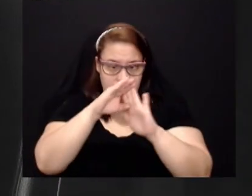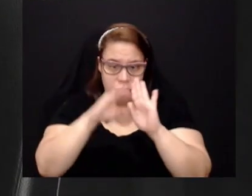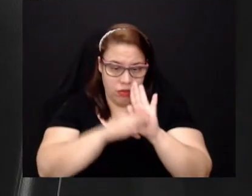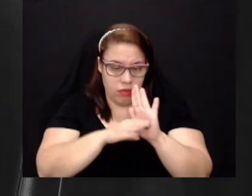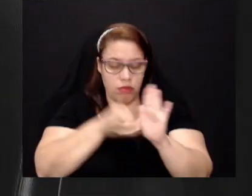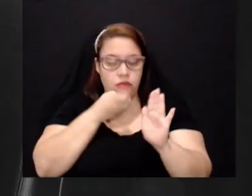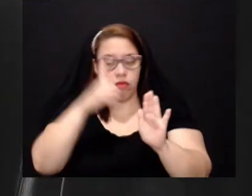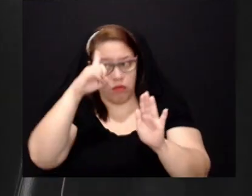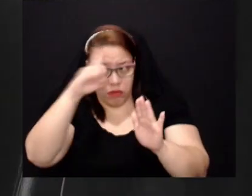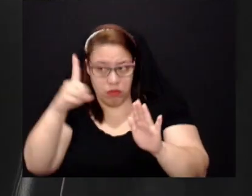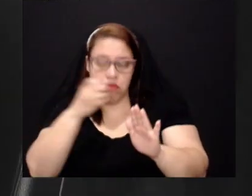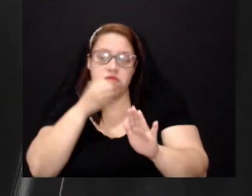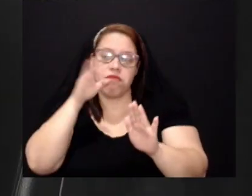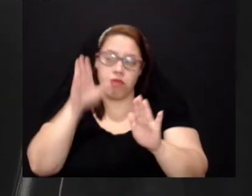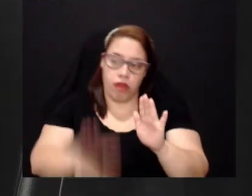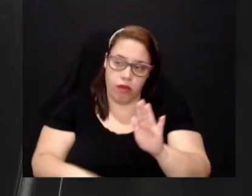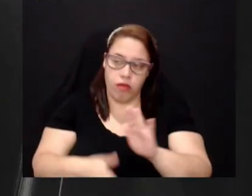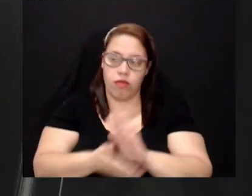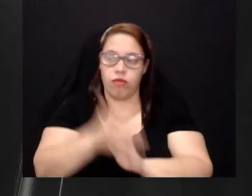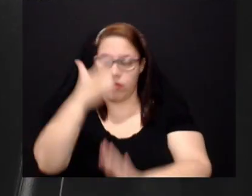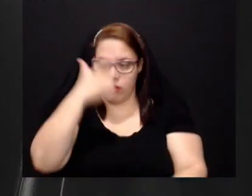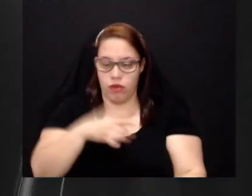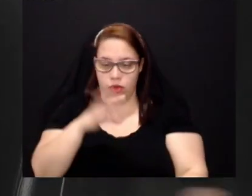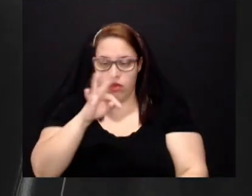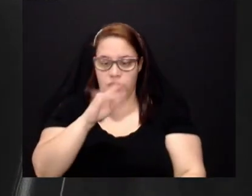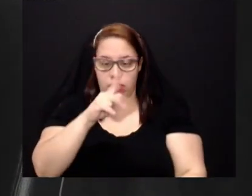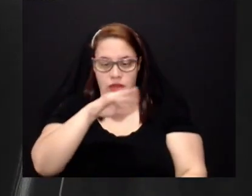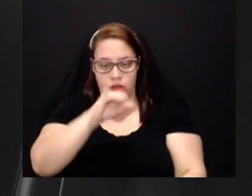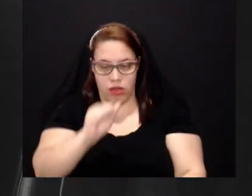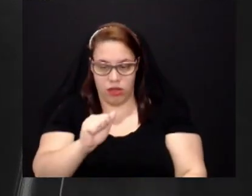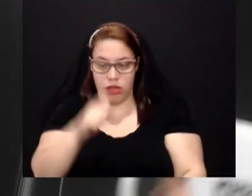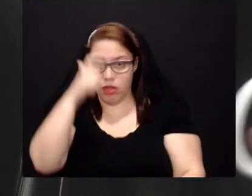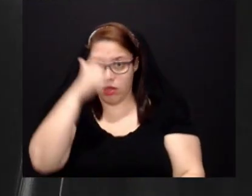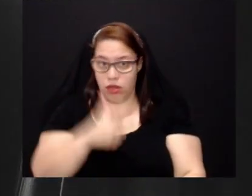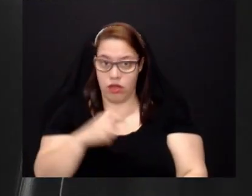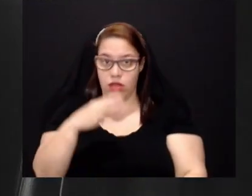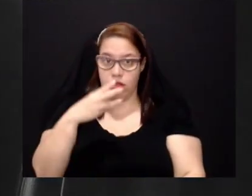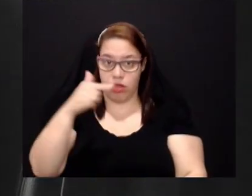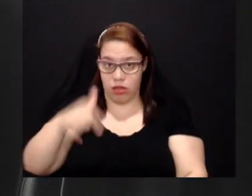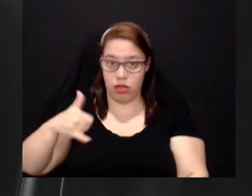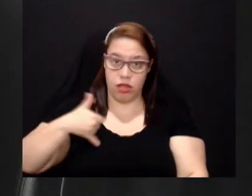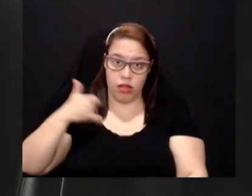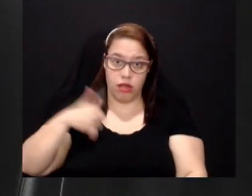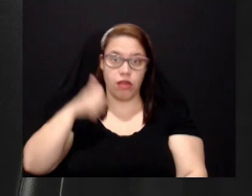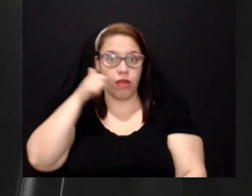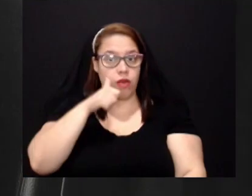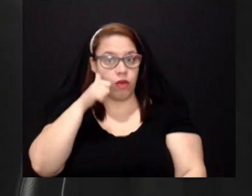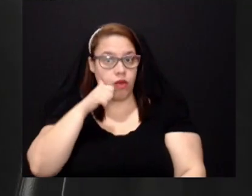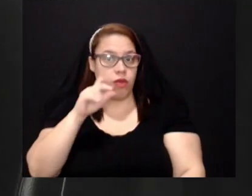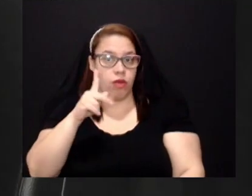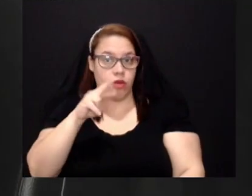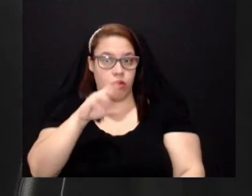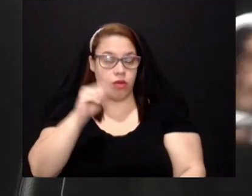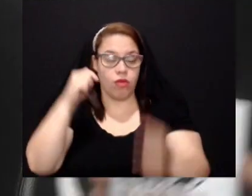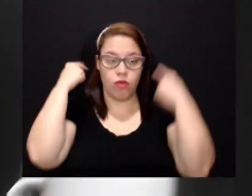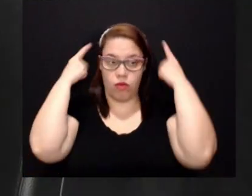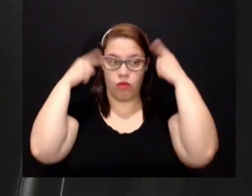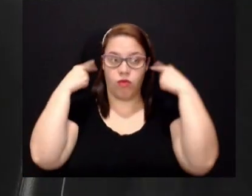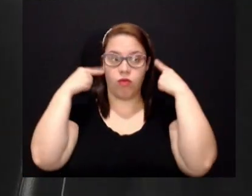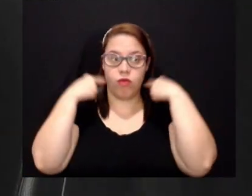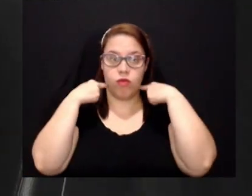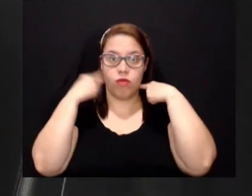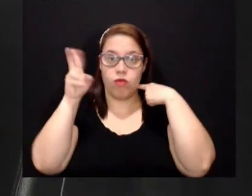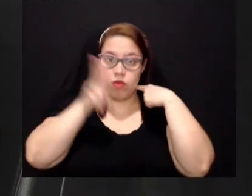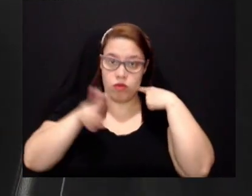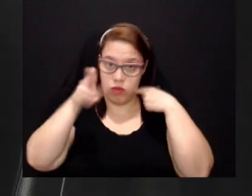tarde. Eu sou a Thalita, eu tenho 37 anos, sou uma mulher parda, tenho cabelo curto, estou usando hoje um